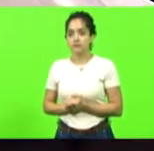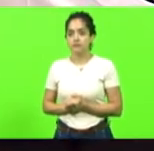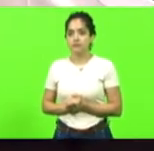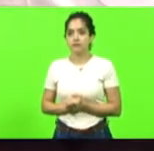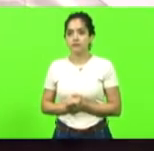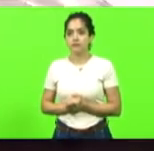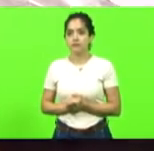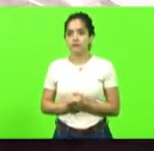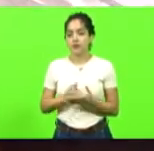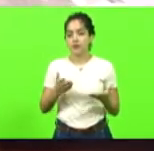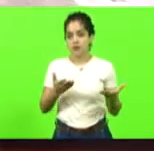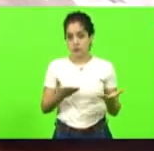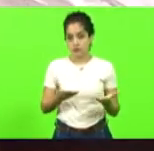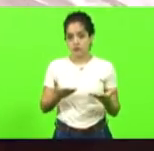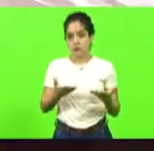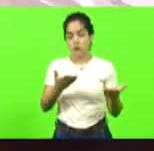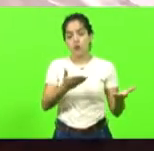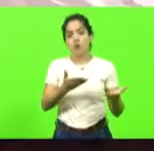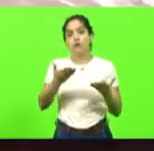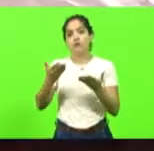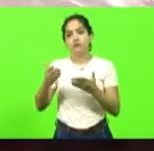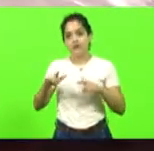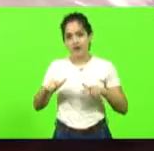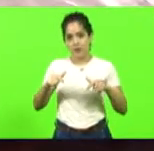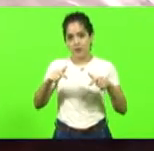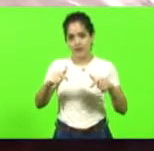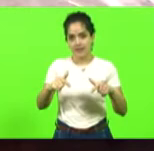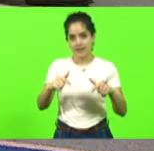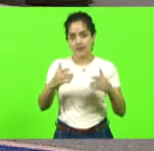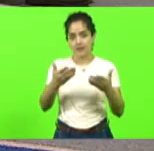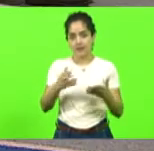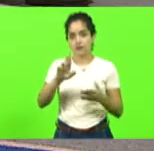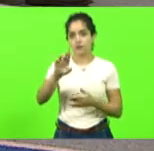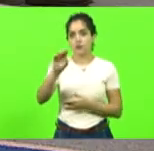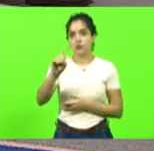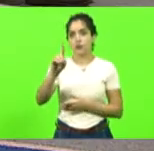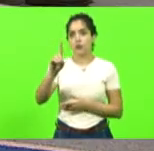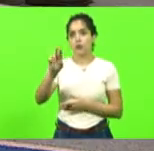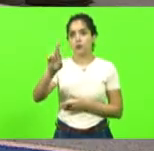O cerimonial convida para receber a homenagem o senhor Rodrigo Blume.